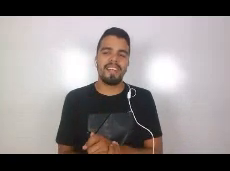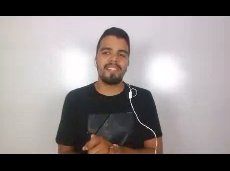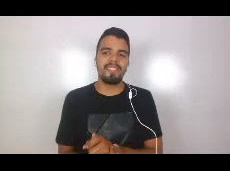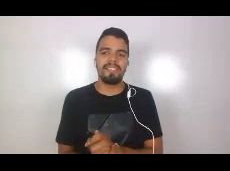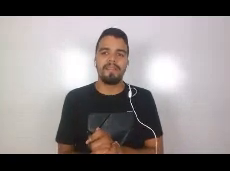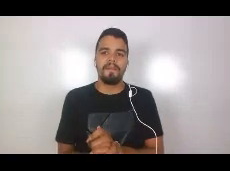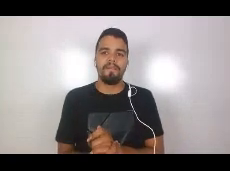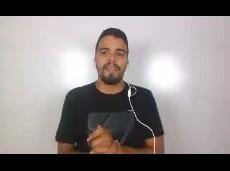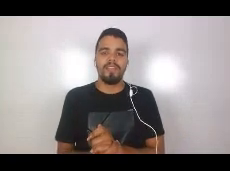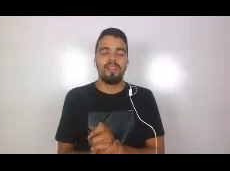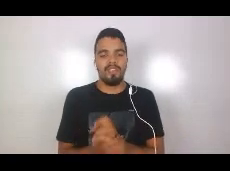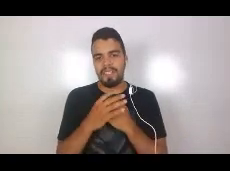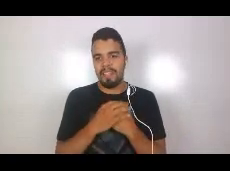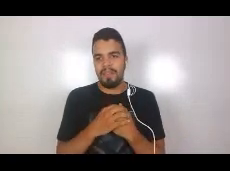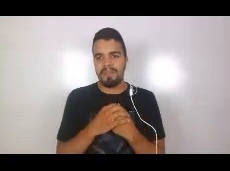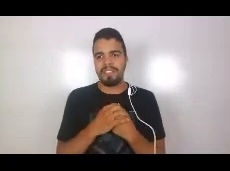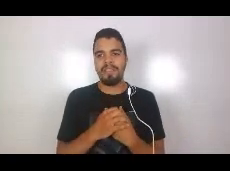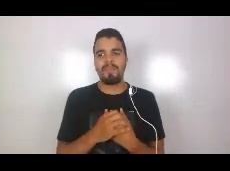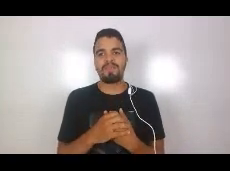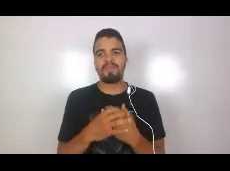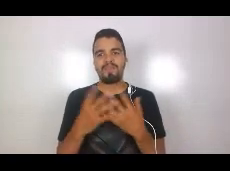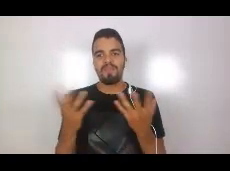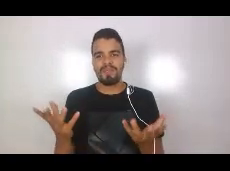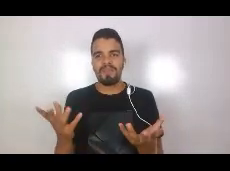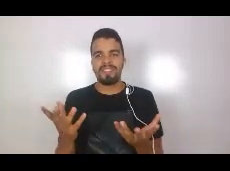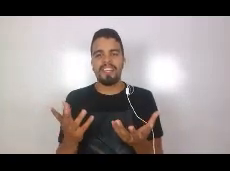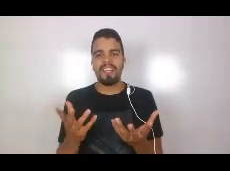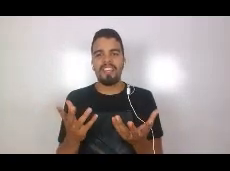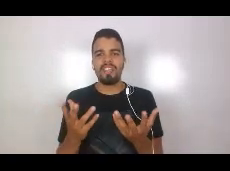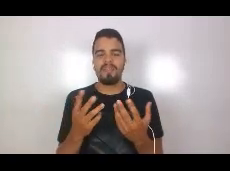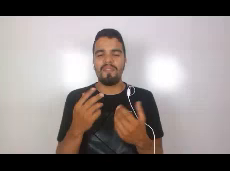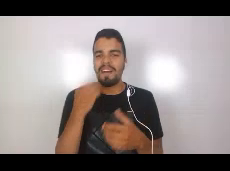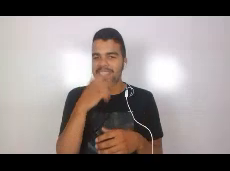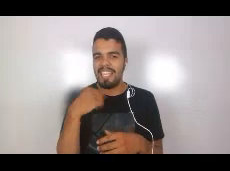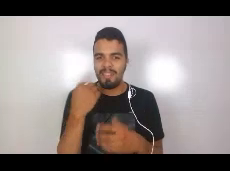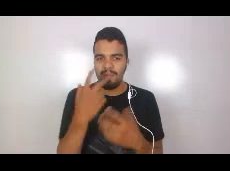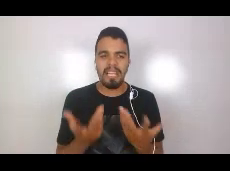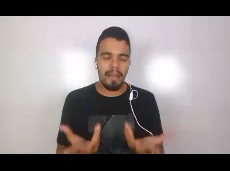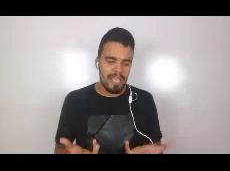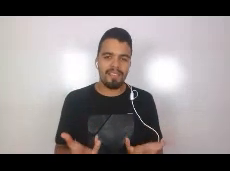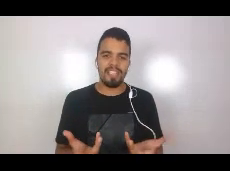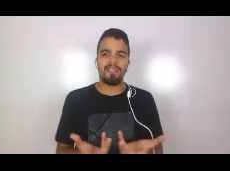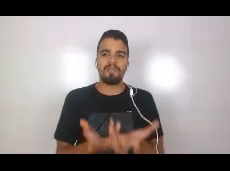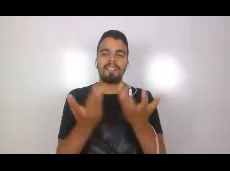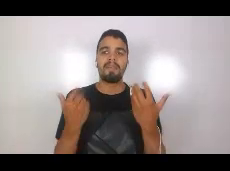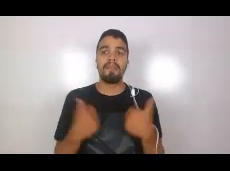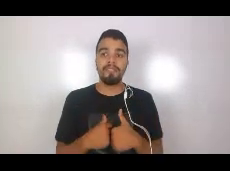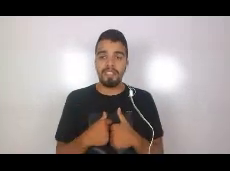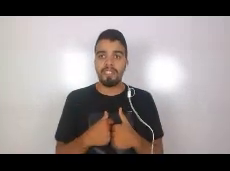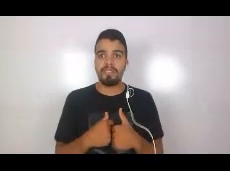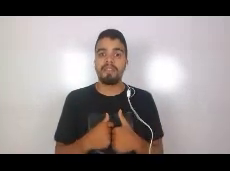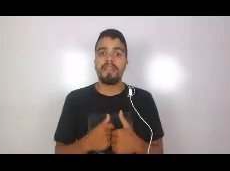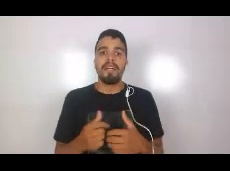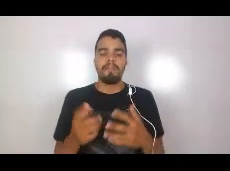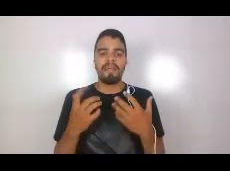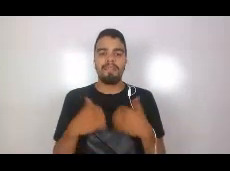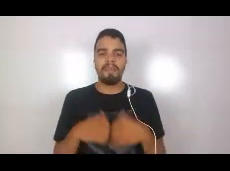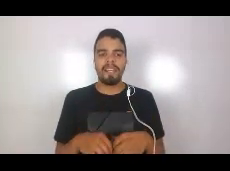língua de sinais. Nós bem sabemos que nem todos os surdos conseguem fazer leitura labial, né? Nós bem sabemos